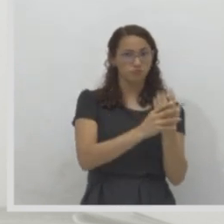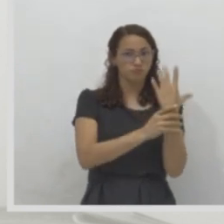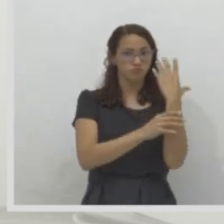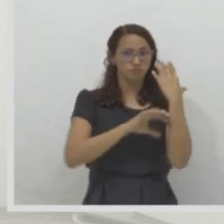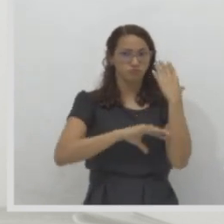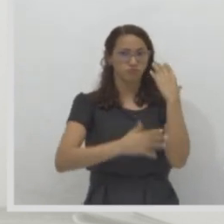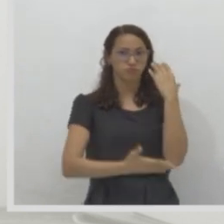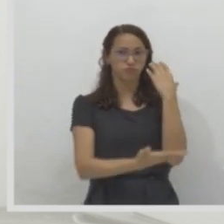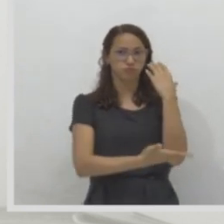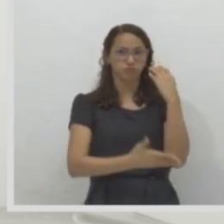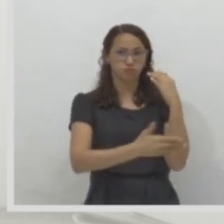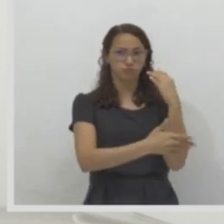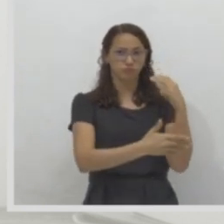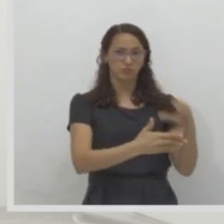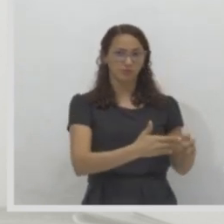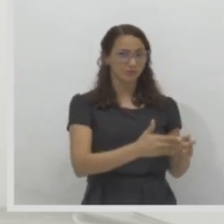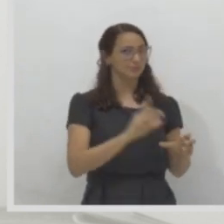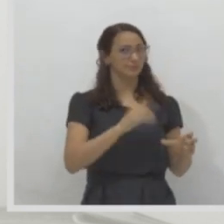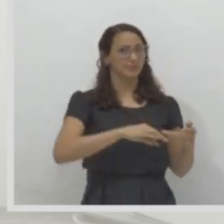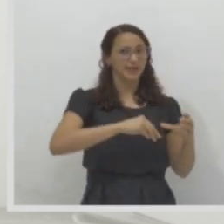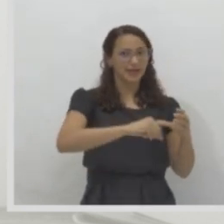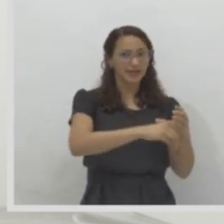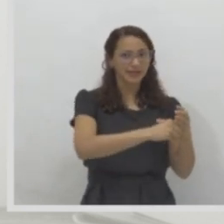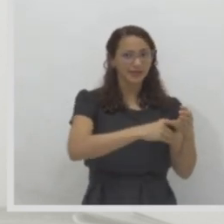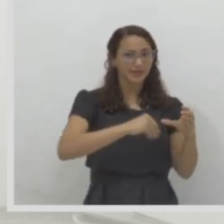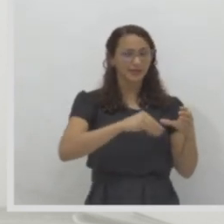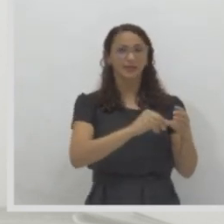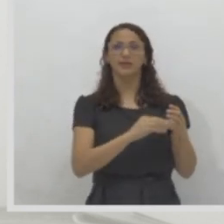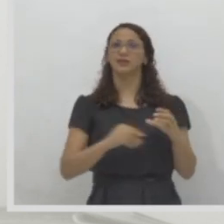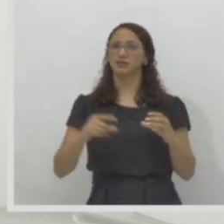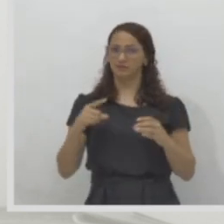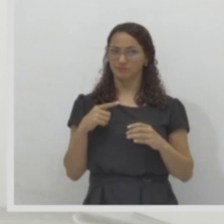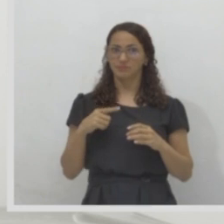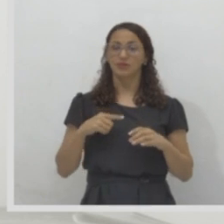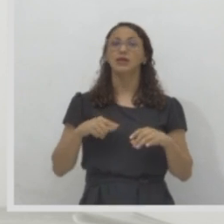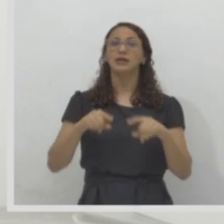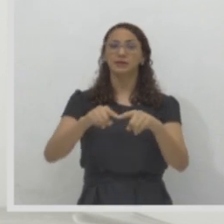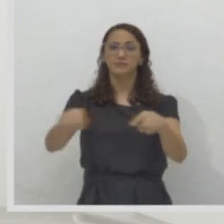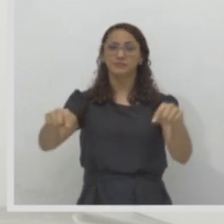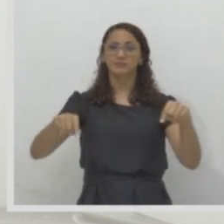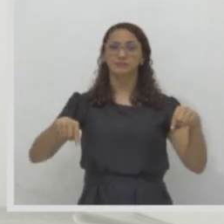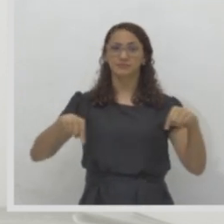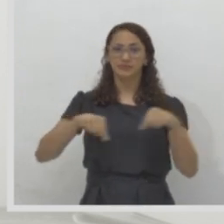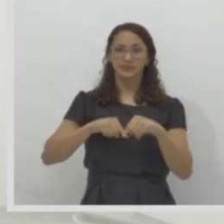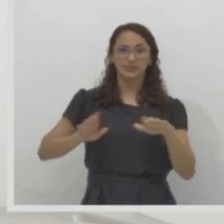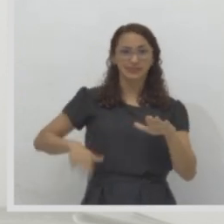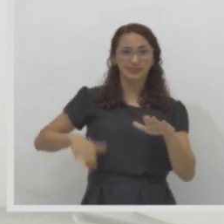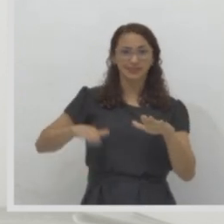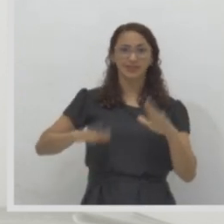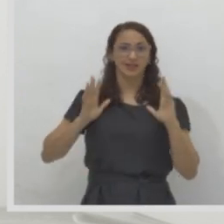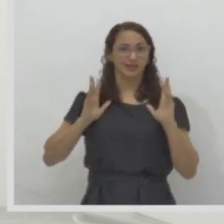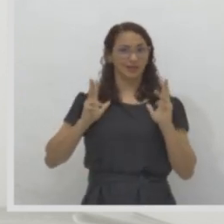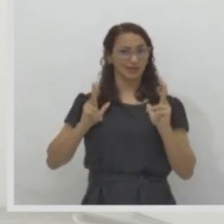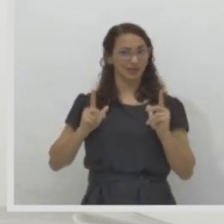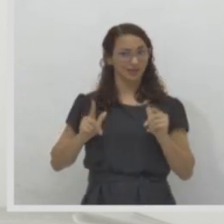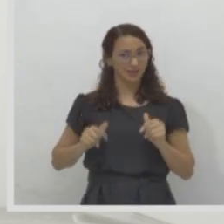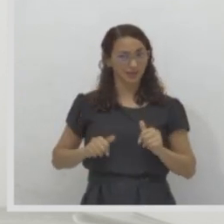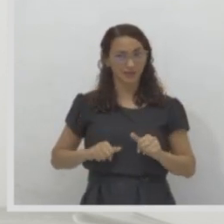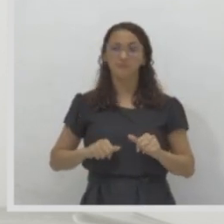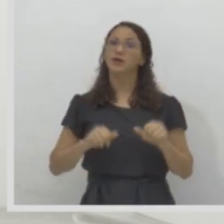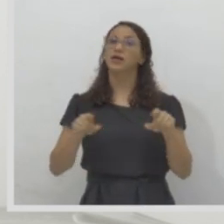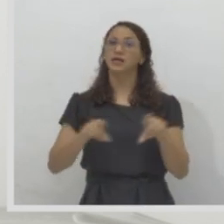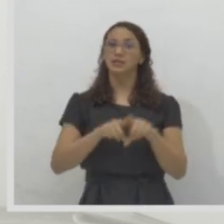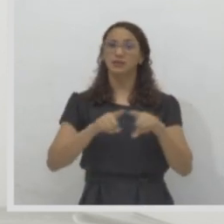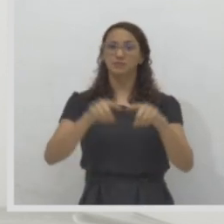Manter as piscinas limpas, né? As piscinas que a gente toma banho em casa, piscinas plásticas. E também a caixa d'água